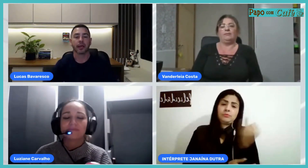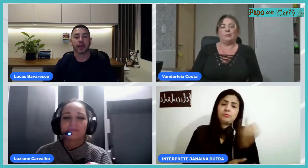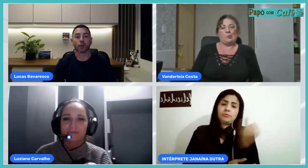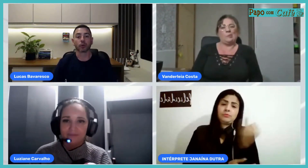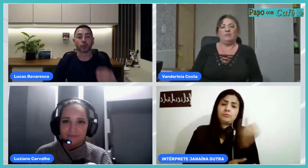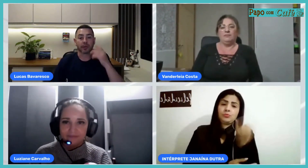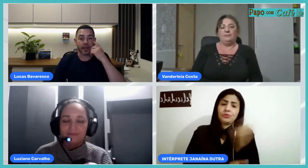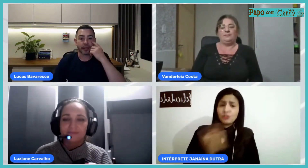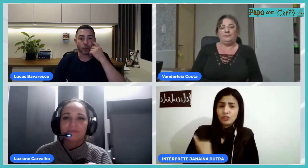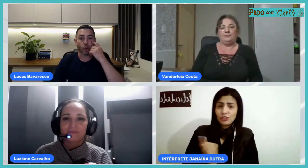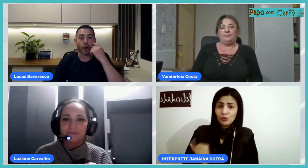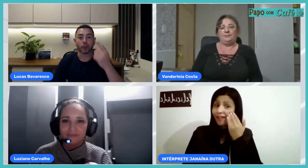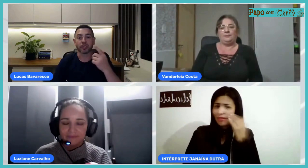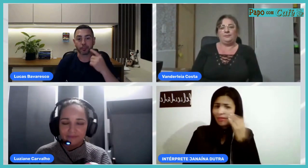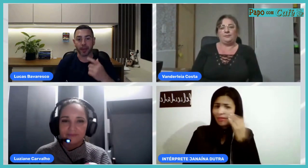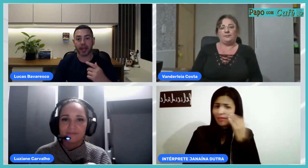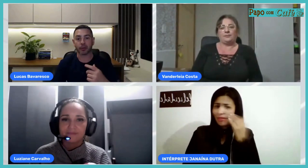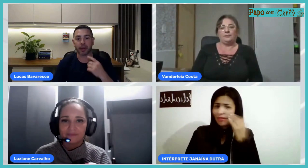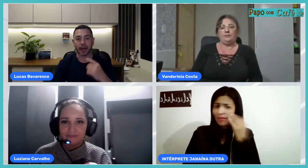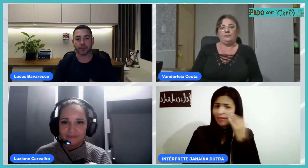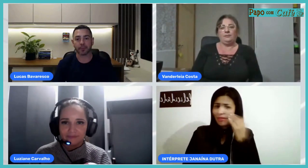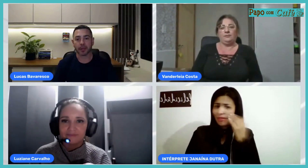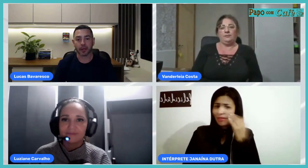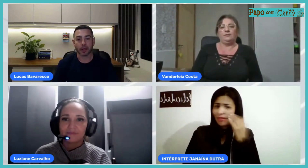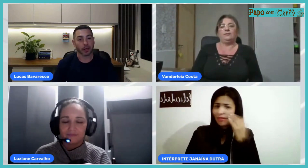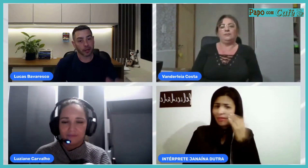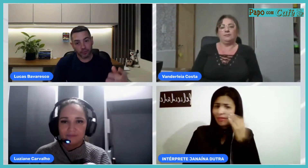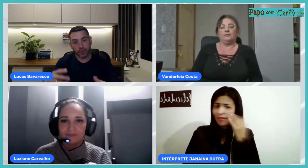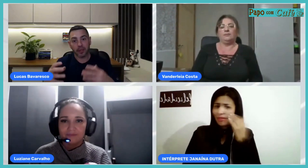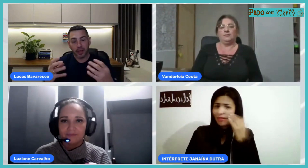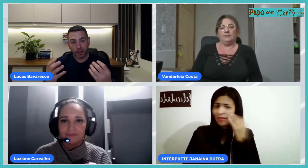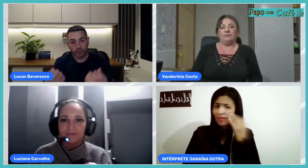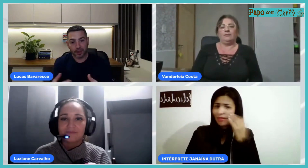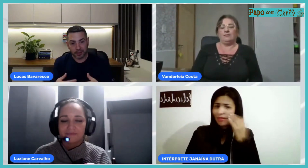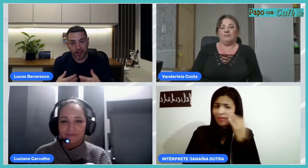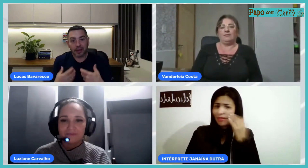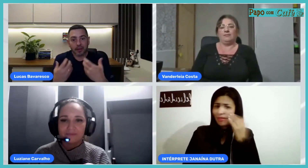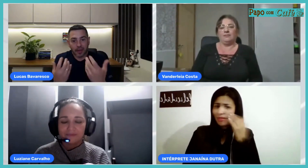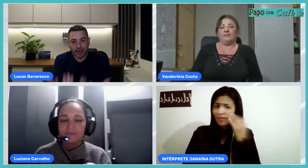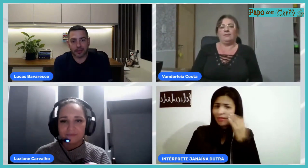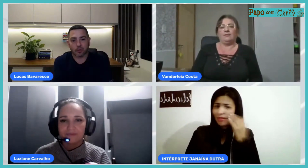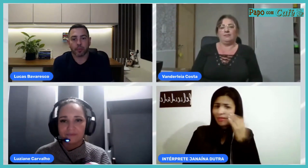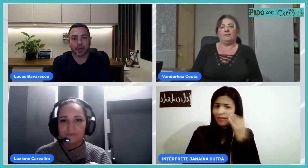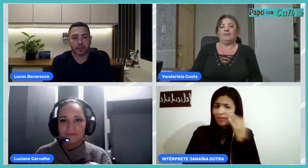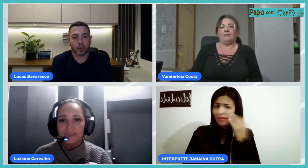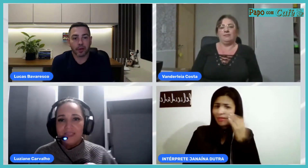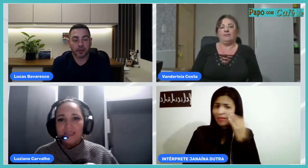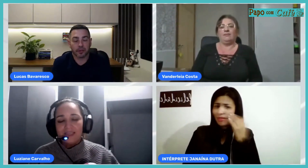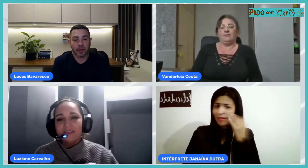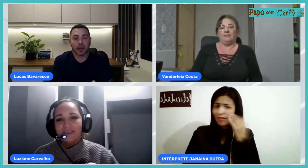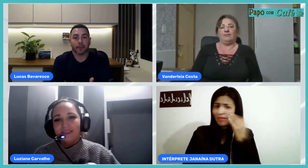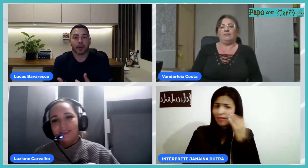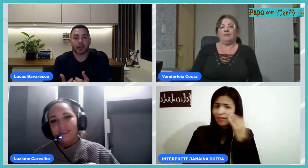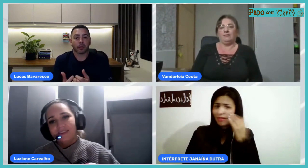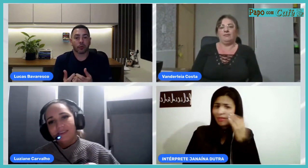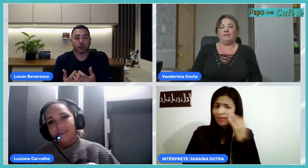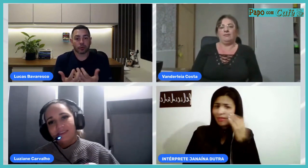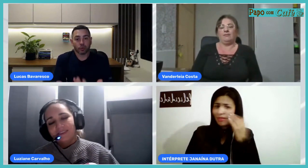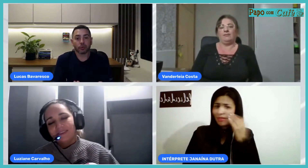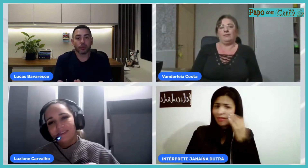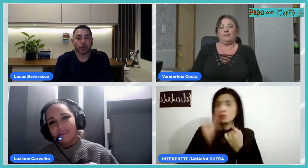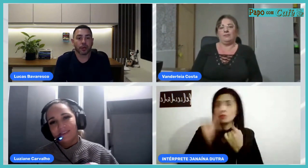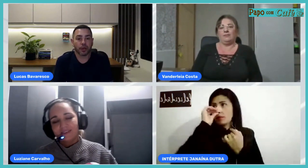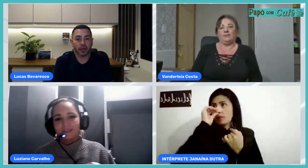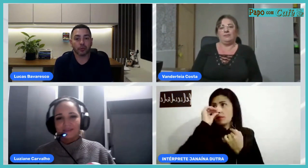mão. Quando quiser que tu olhe o espelho, né? Enfim, fazer essas combinações para que